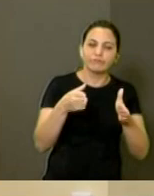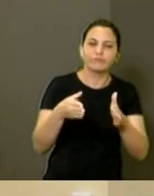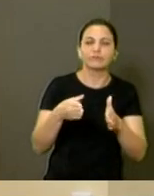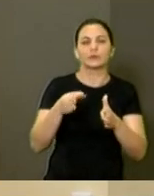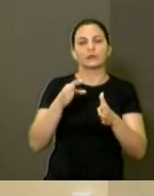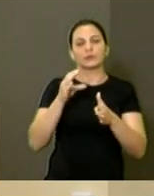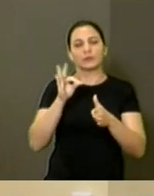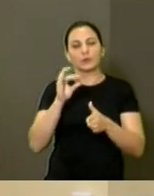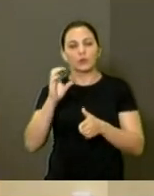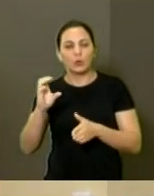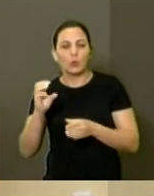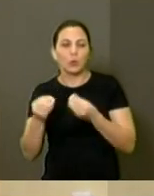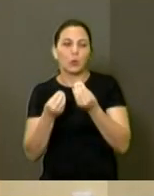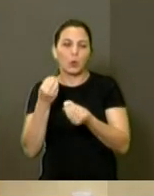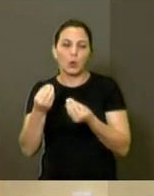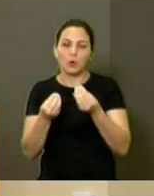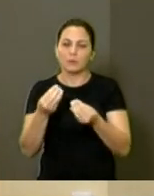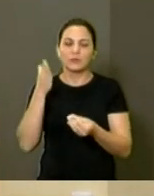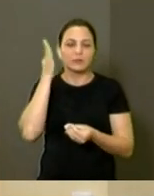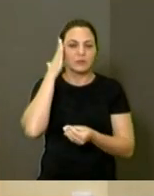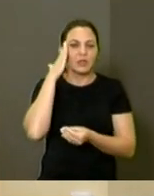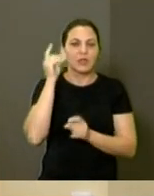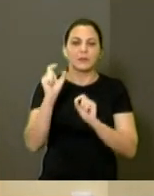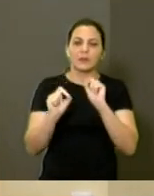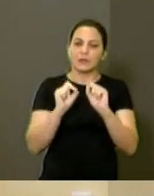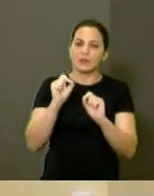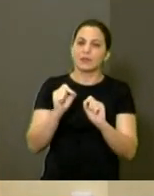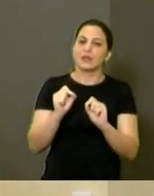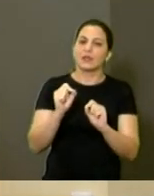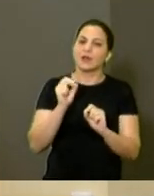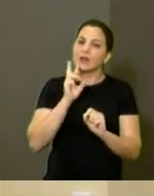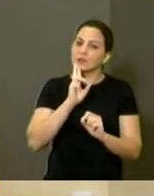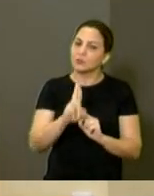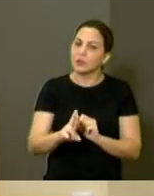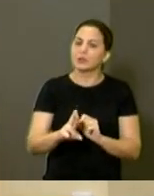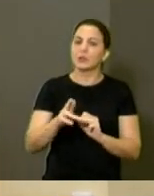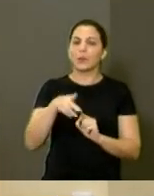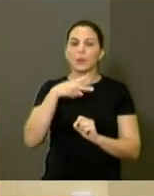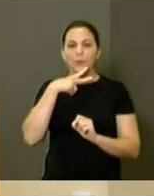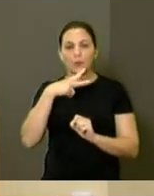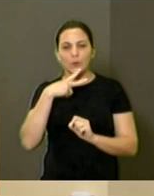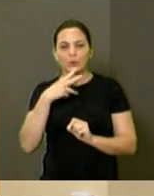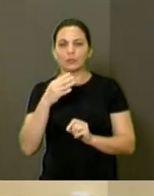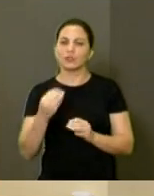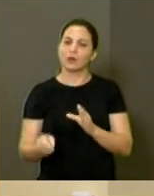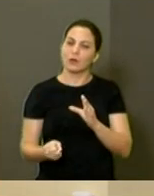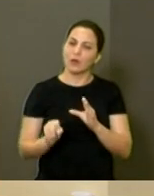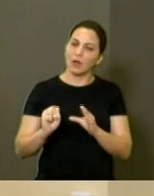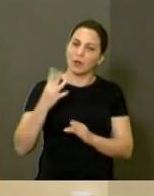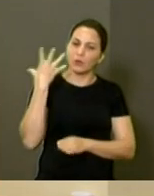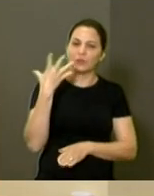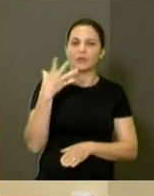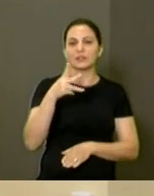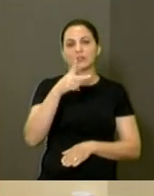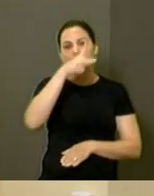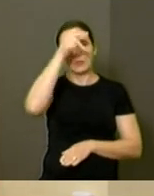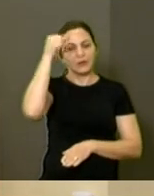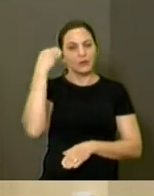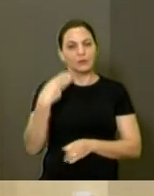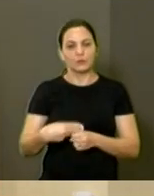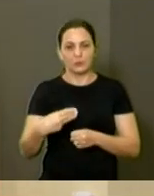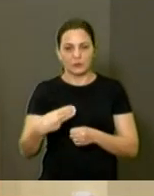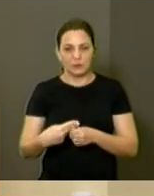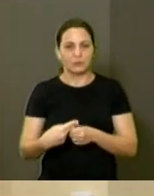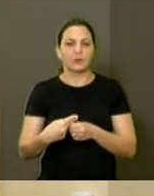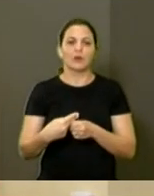pelo tribunal ha já visto que todos nós sabemos Quais são as consequências políticas né que pode ocorrer com o Prefeito Municipal na